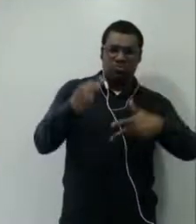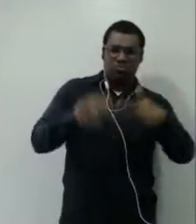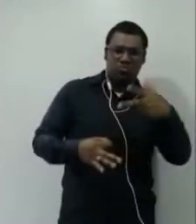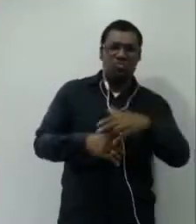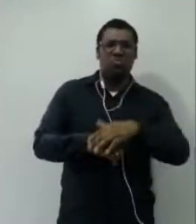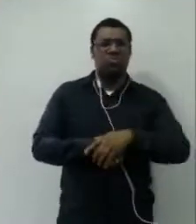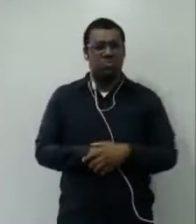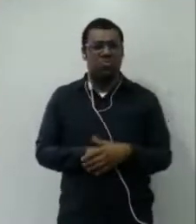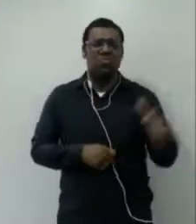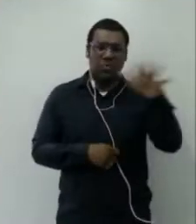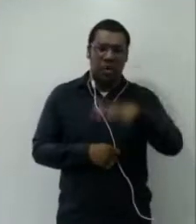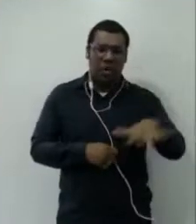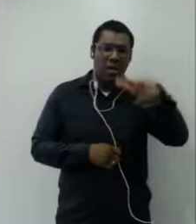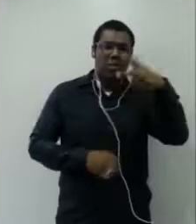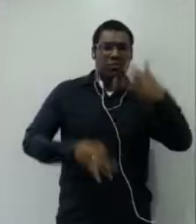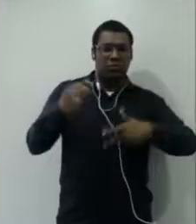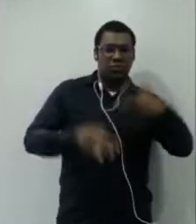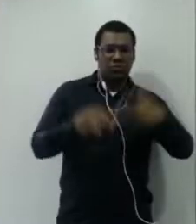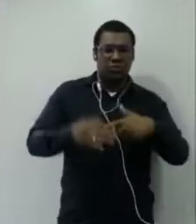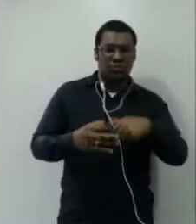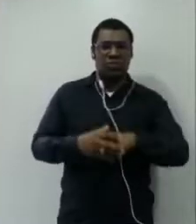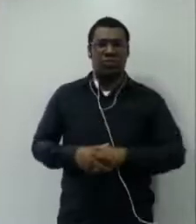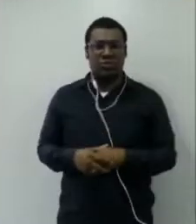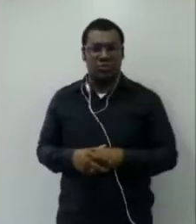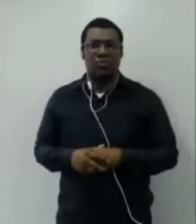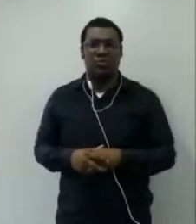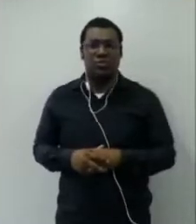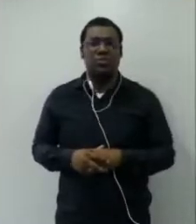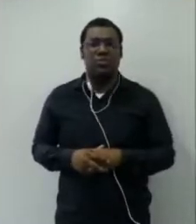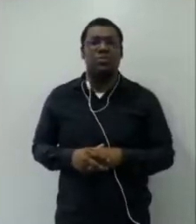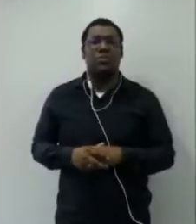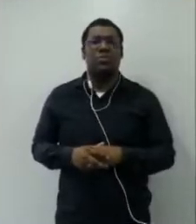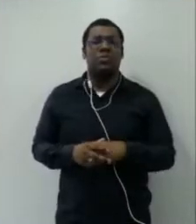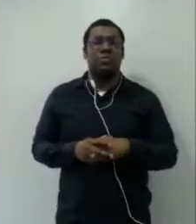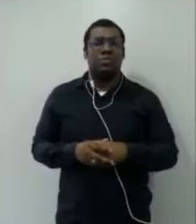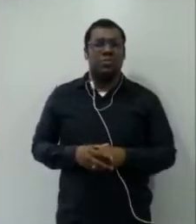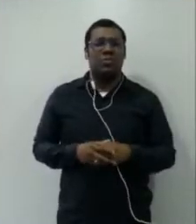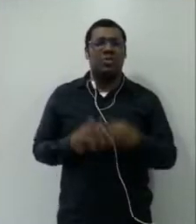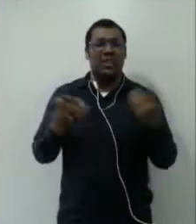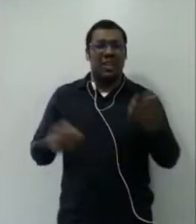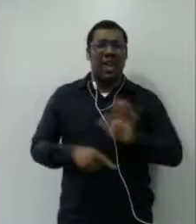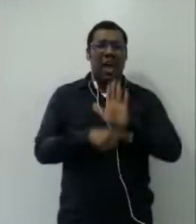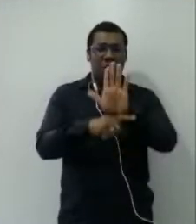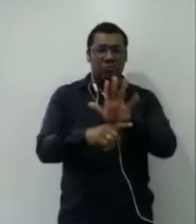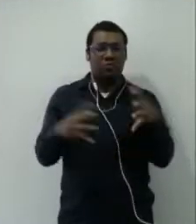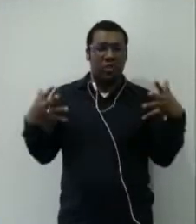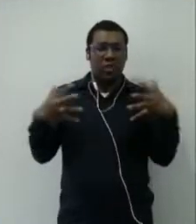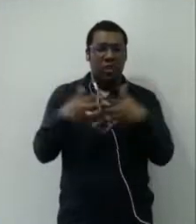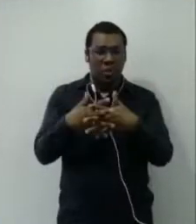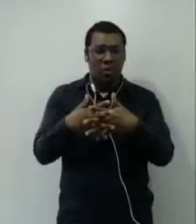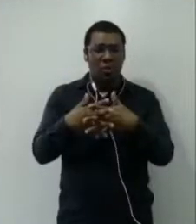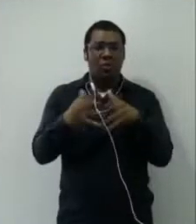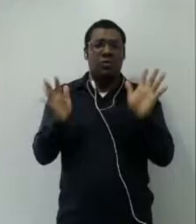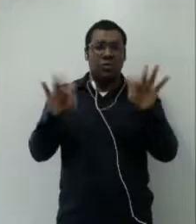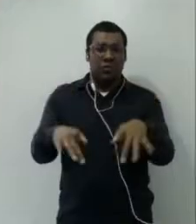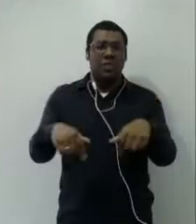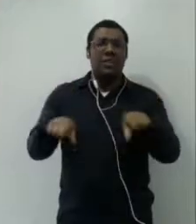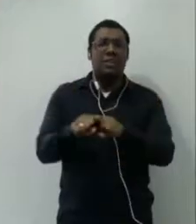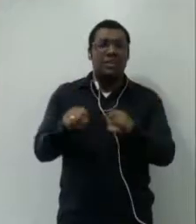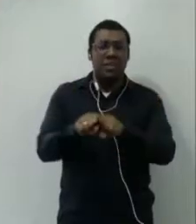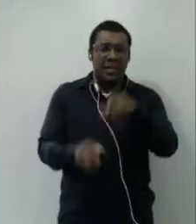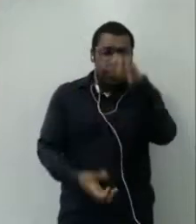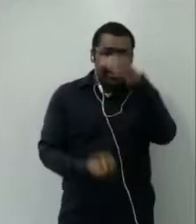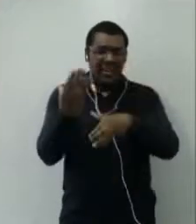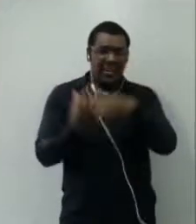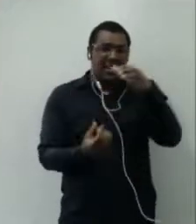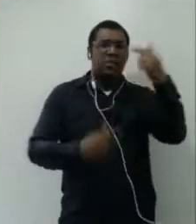enorme vocação, não apenas para a resolução de conflitos, mas também para a criação de políticas judiciárias inovadoras,